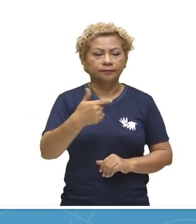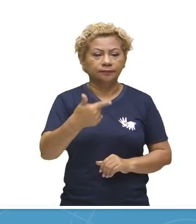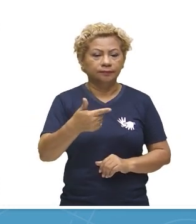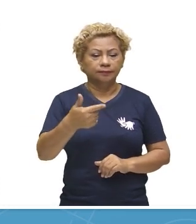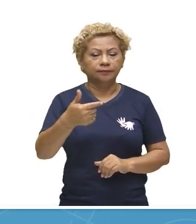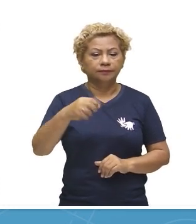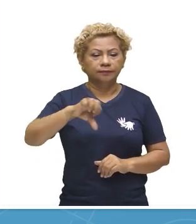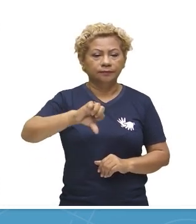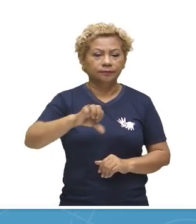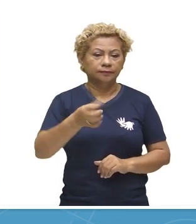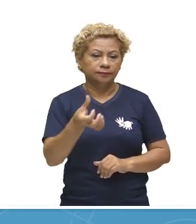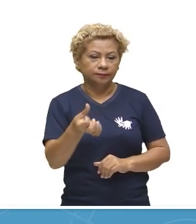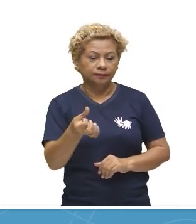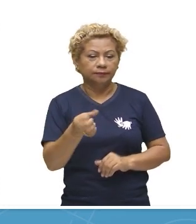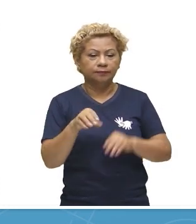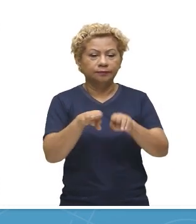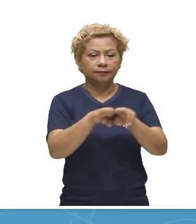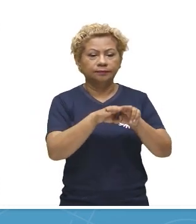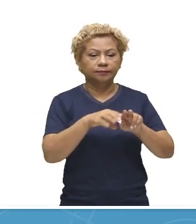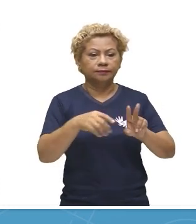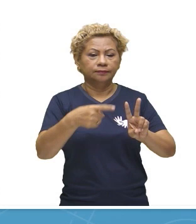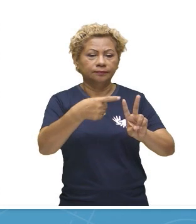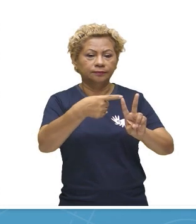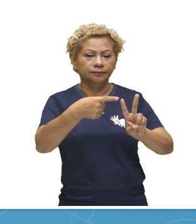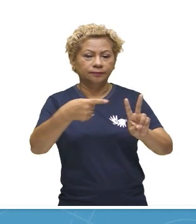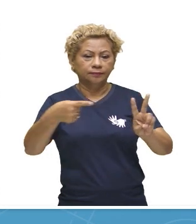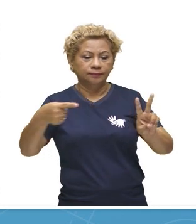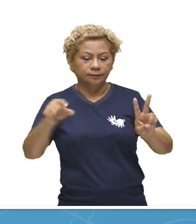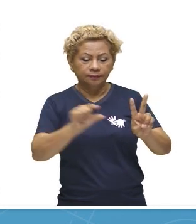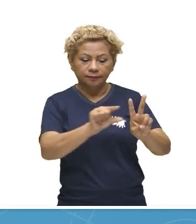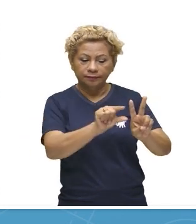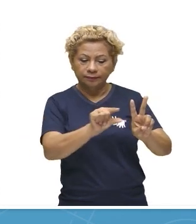decompondo 1296, a gente chegaria